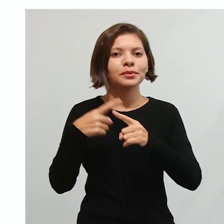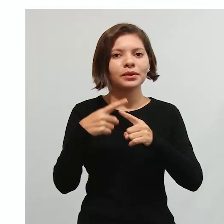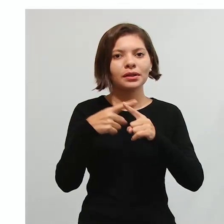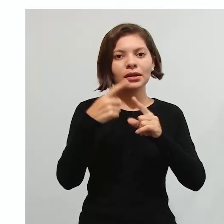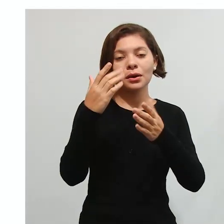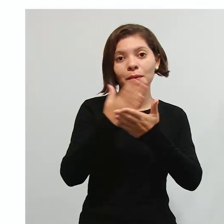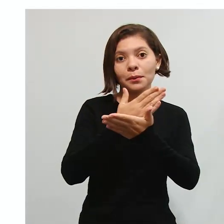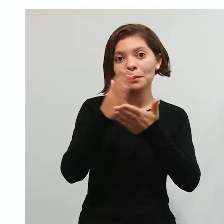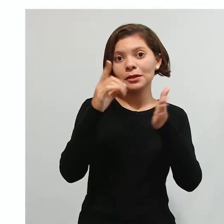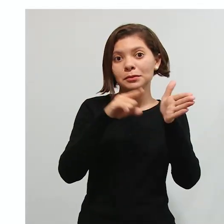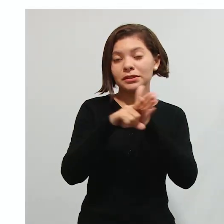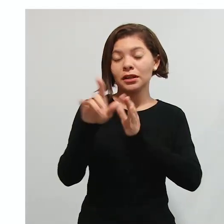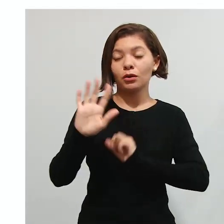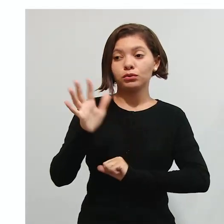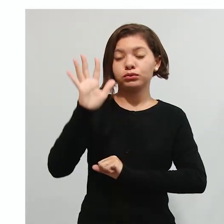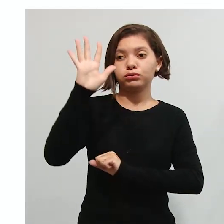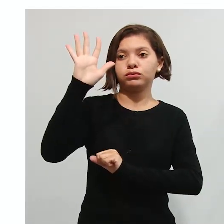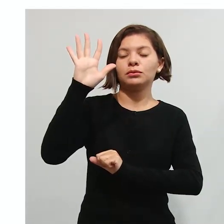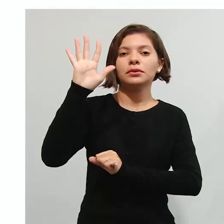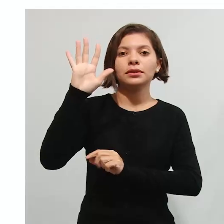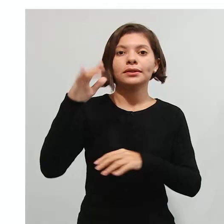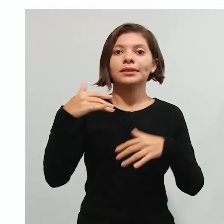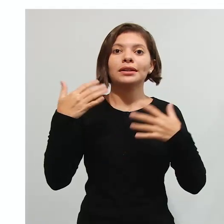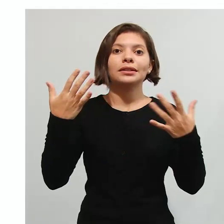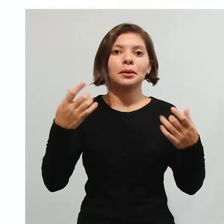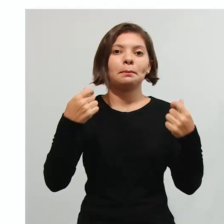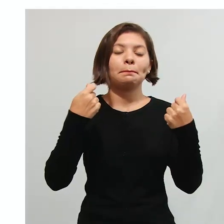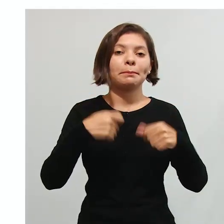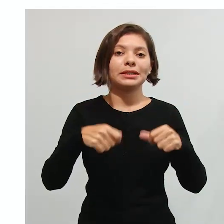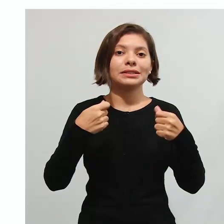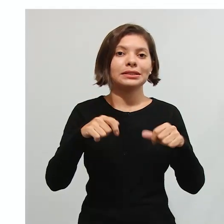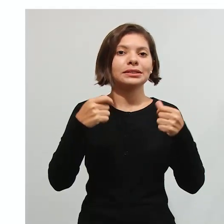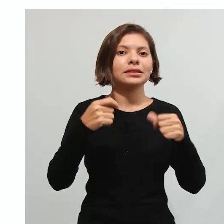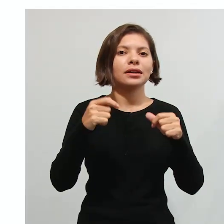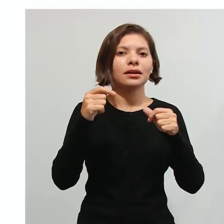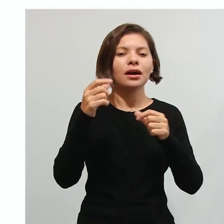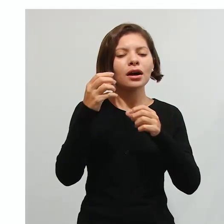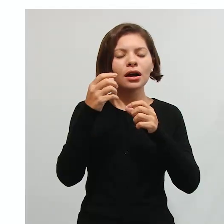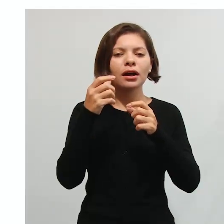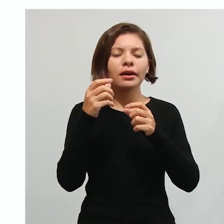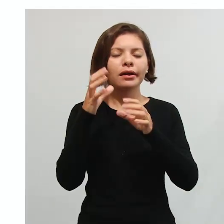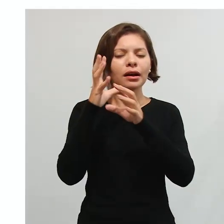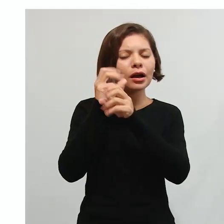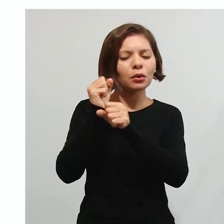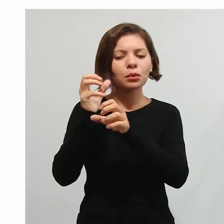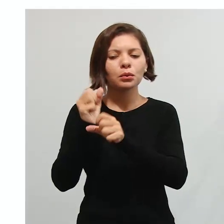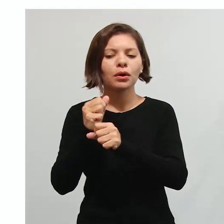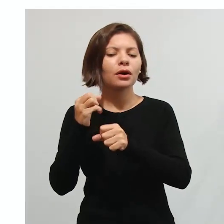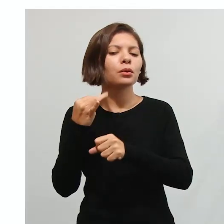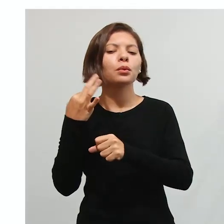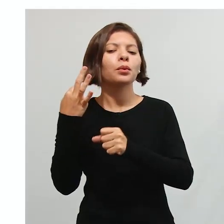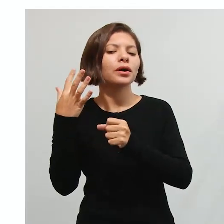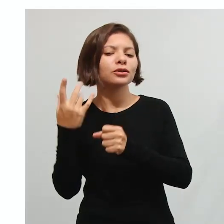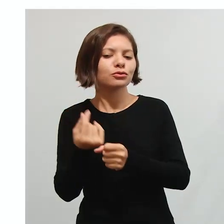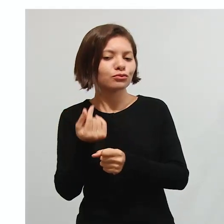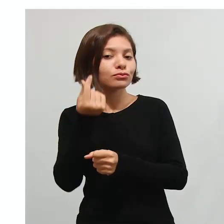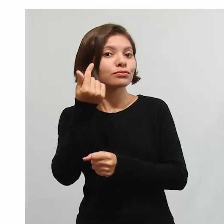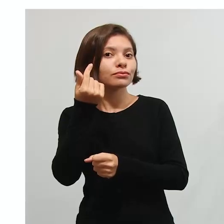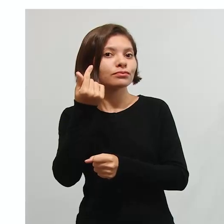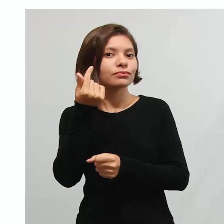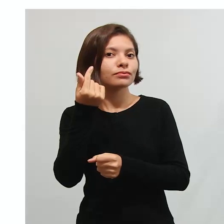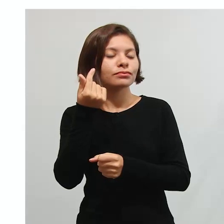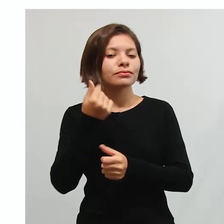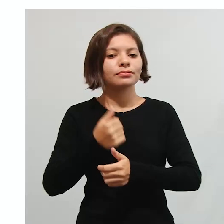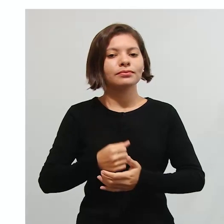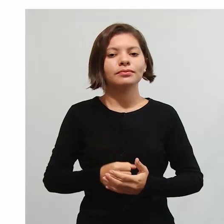pesquisa porque algumas pesquisas custam caro né E aí você precisa ter ali o orçamento caso você